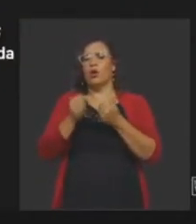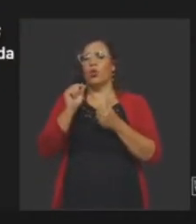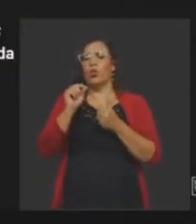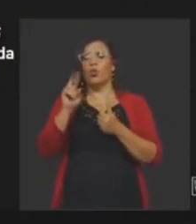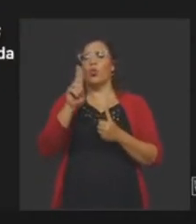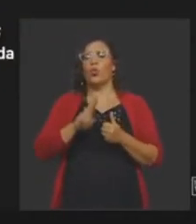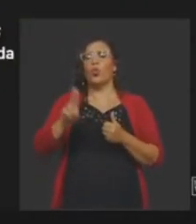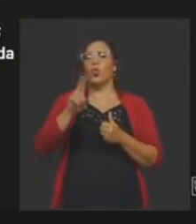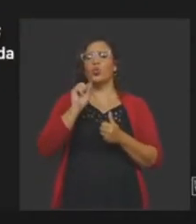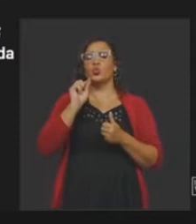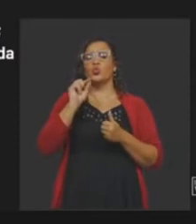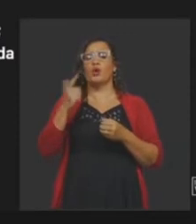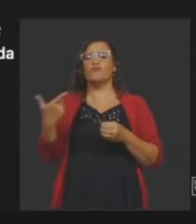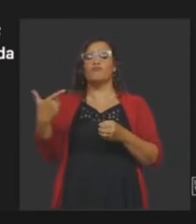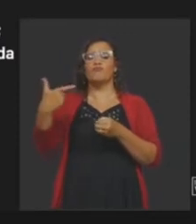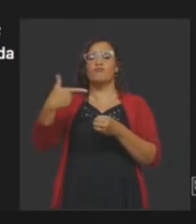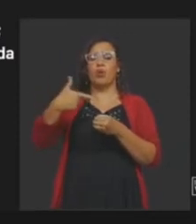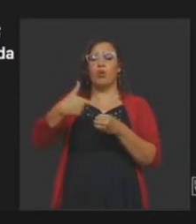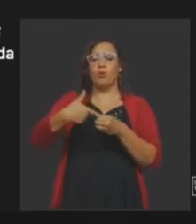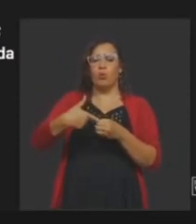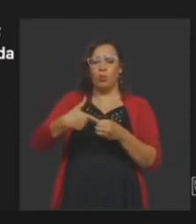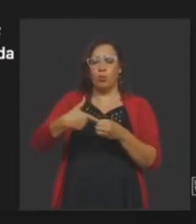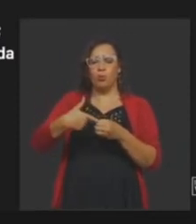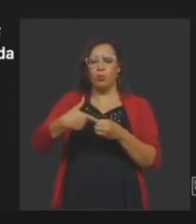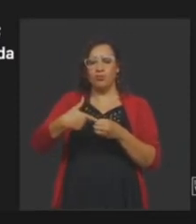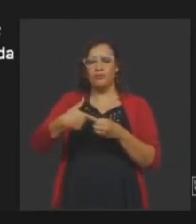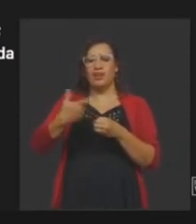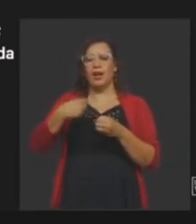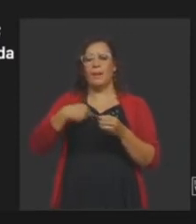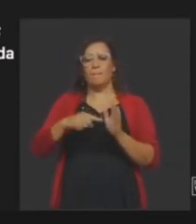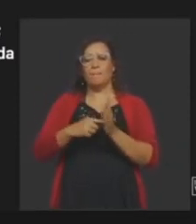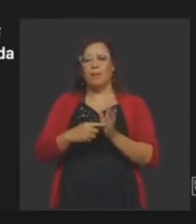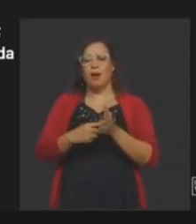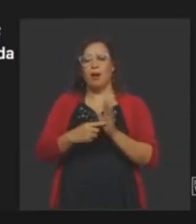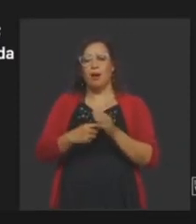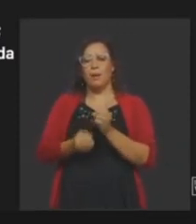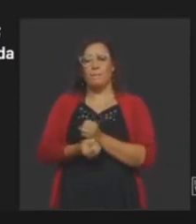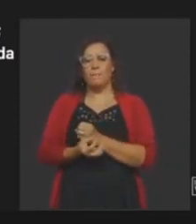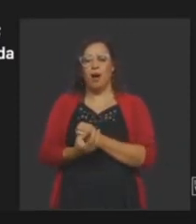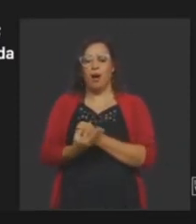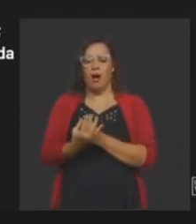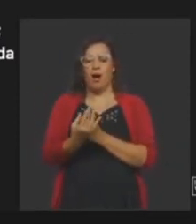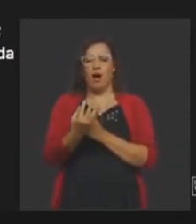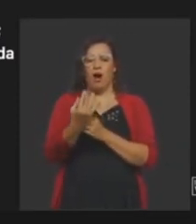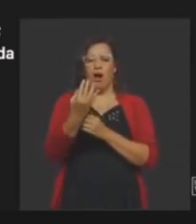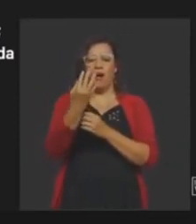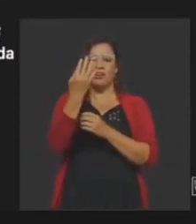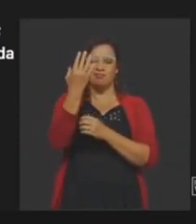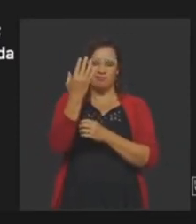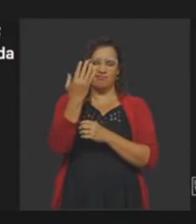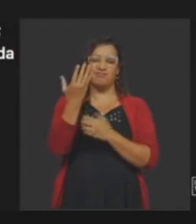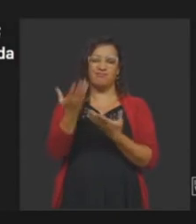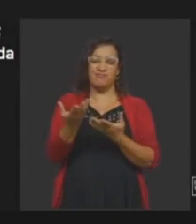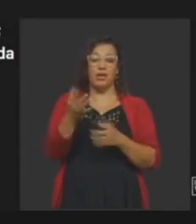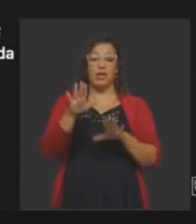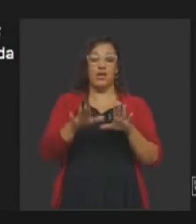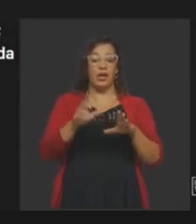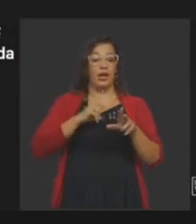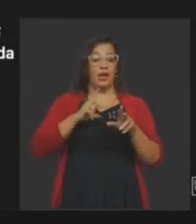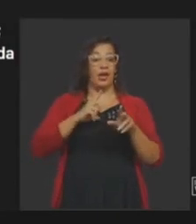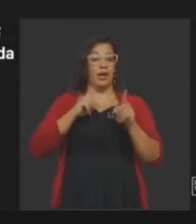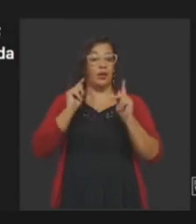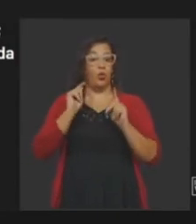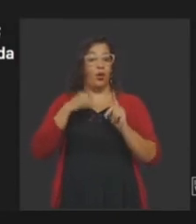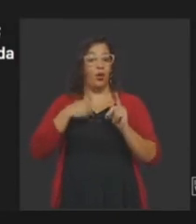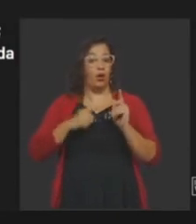de combustíveis fósseis, causando danos ao ambiente. E a ida do homem ao espaço criou uma